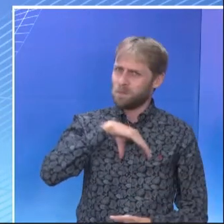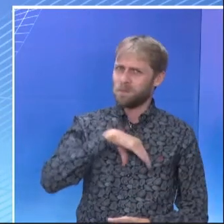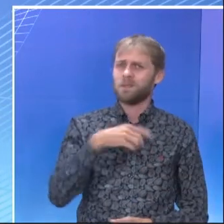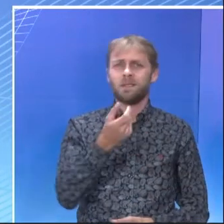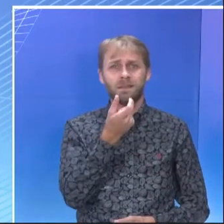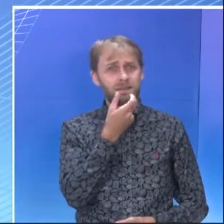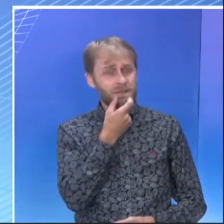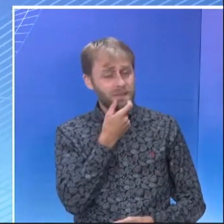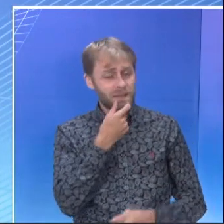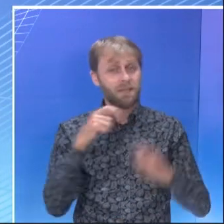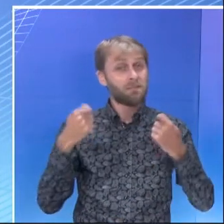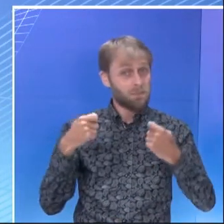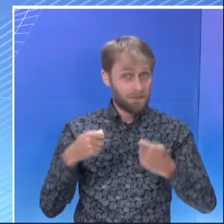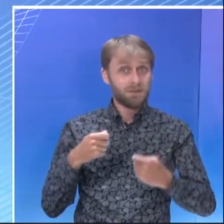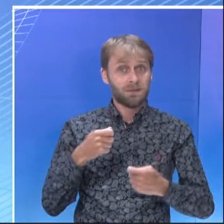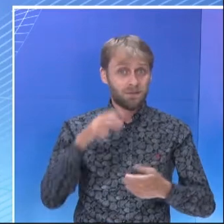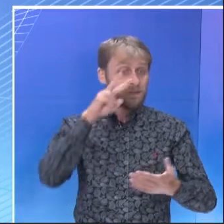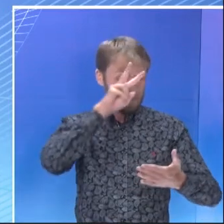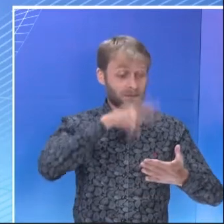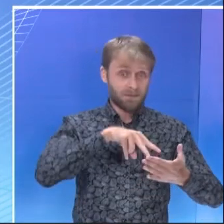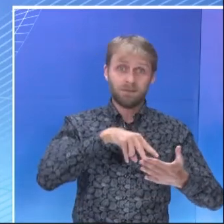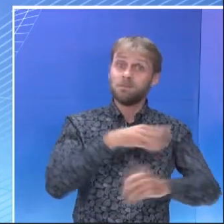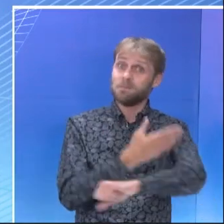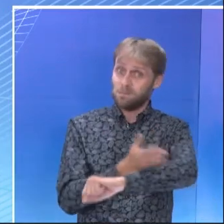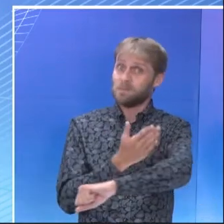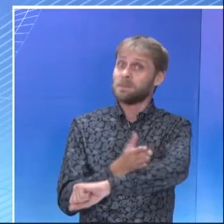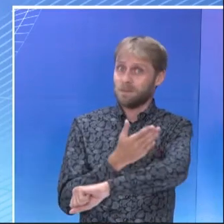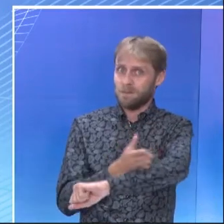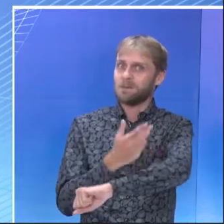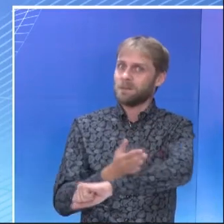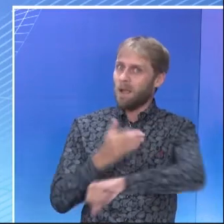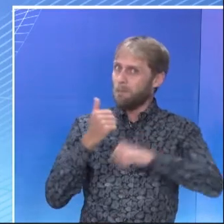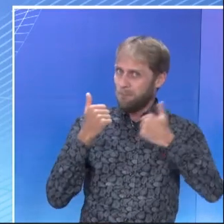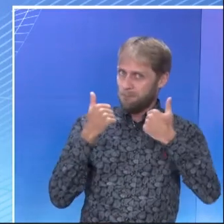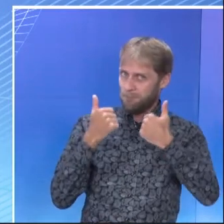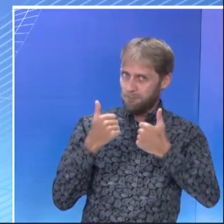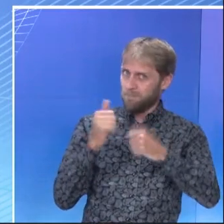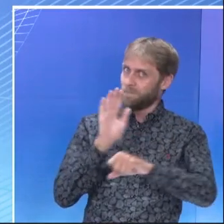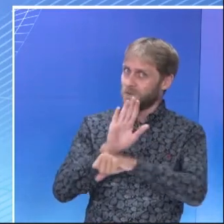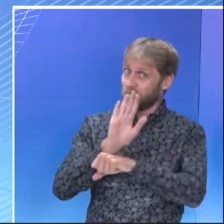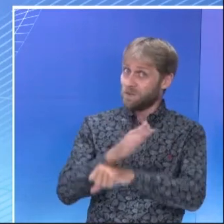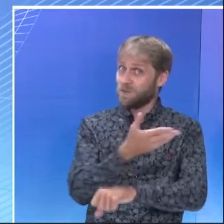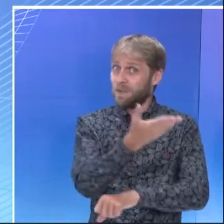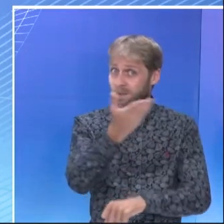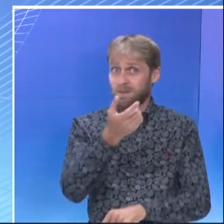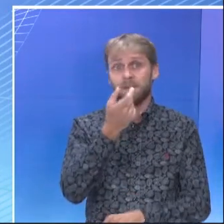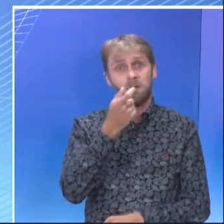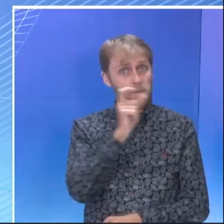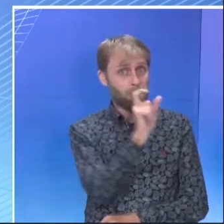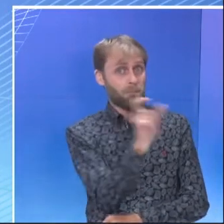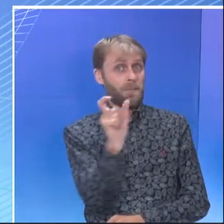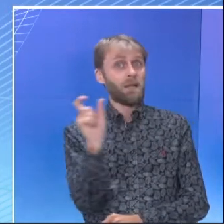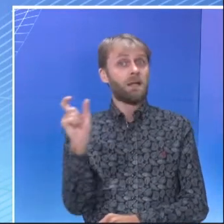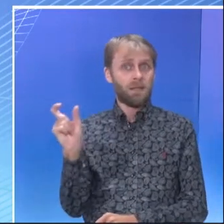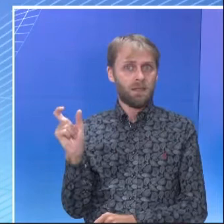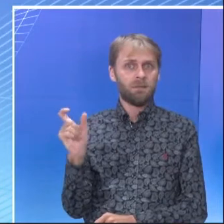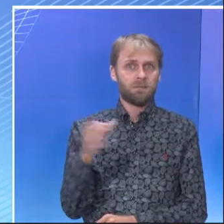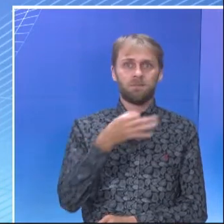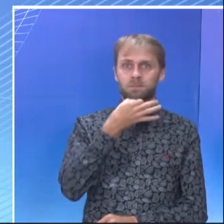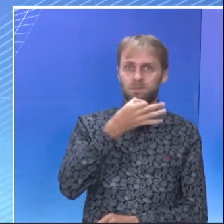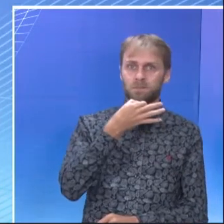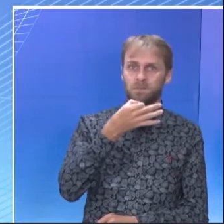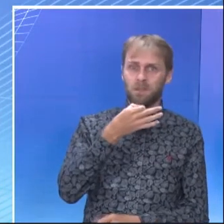inglês para praticar, para sempre praticar. Isso vai te ajudar em relação a vocabulários. Olha, a dica que eu tenho para